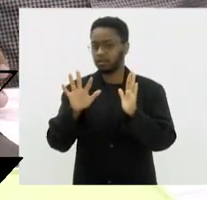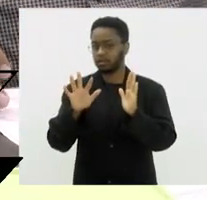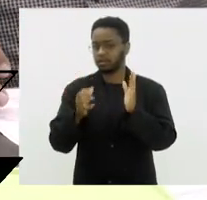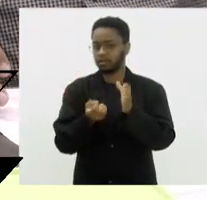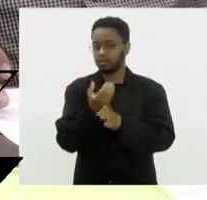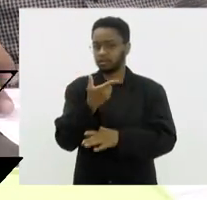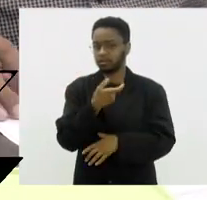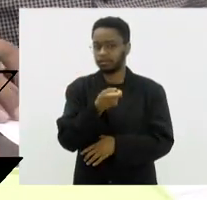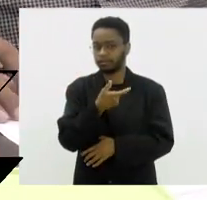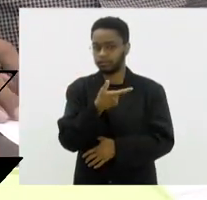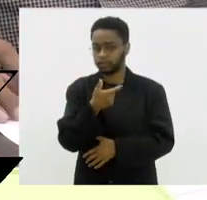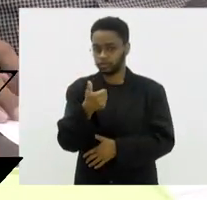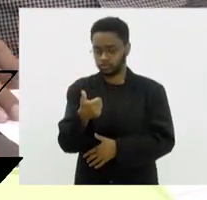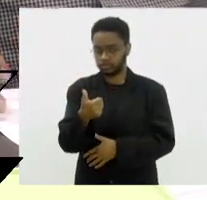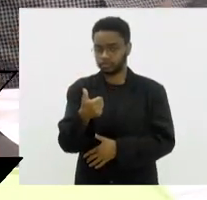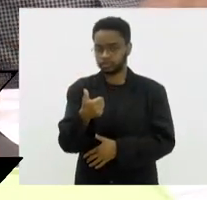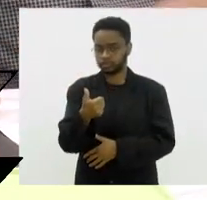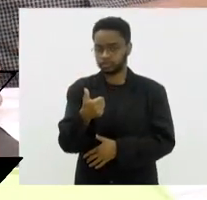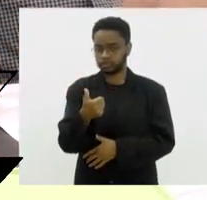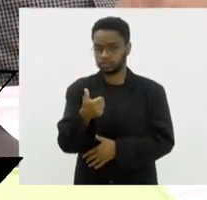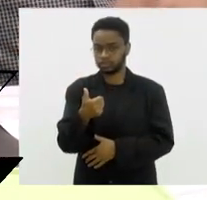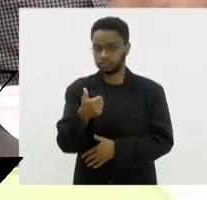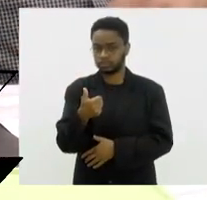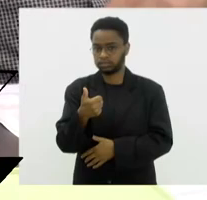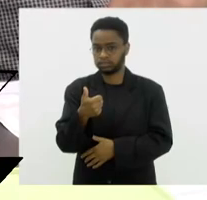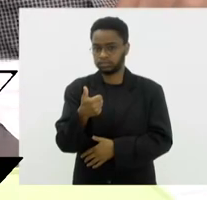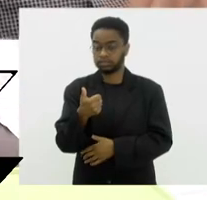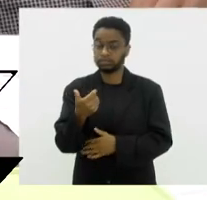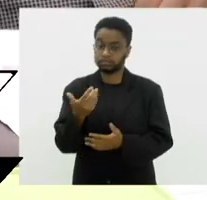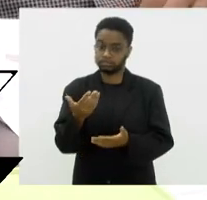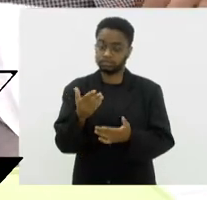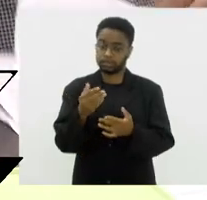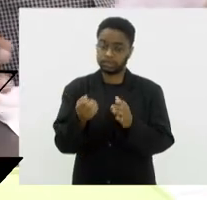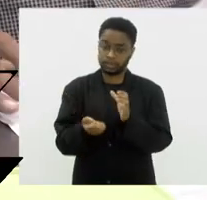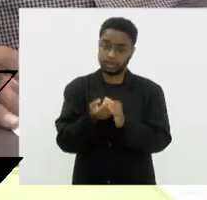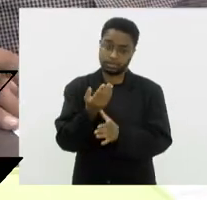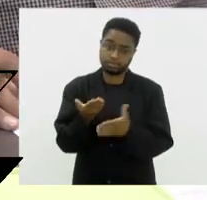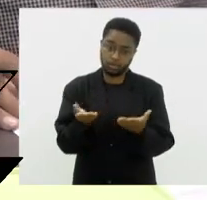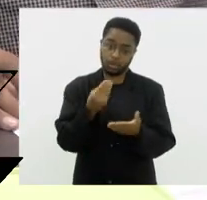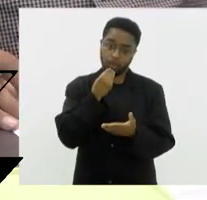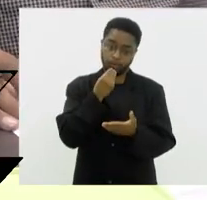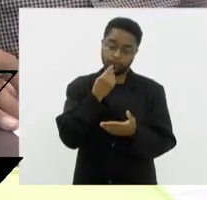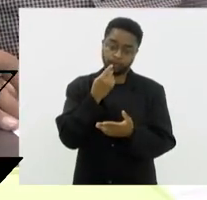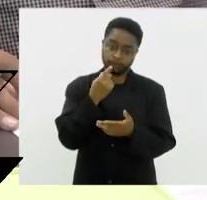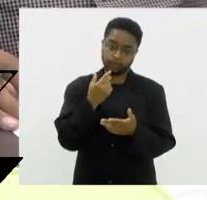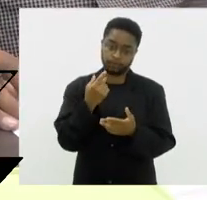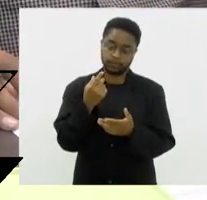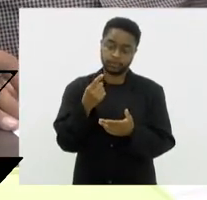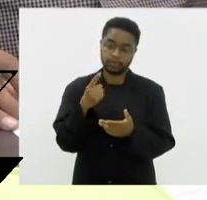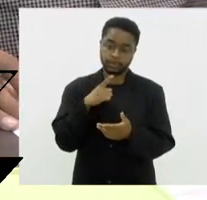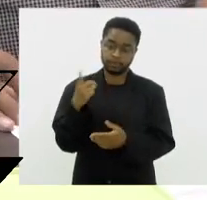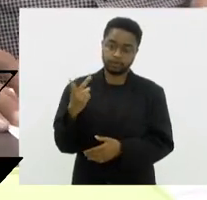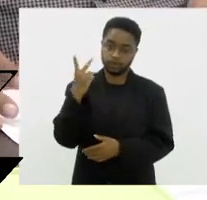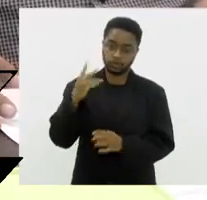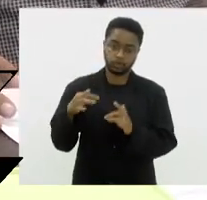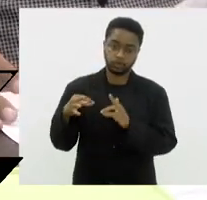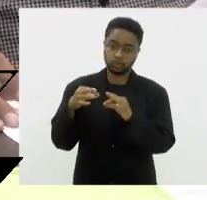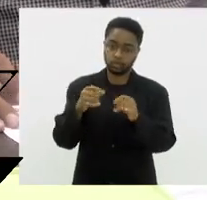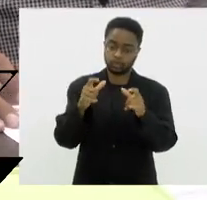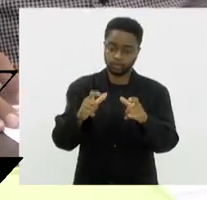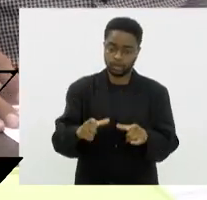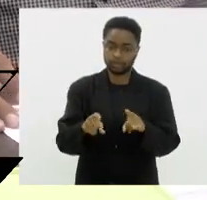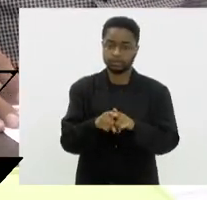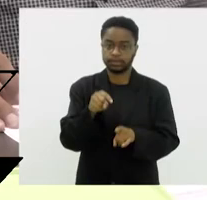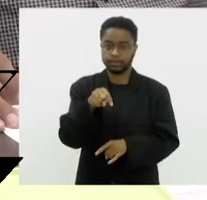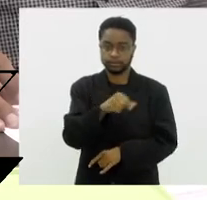21 que estabelece, portanto, vale para todo lado, inclusive para o Rio de Janeiro, que estabelece as condições